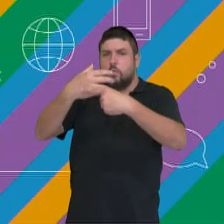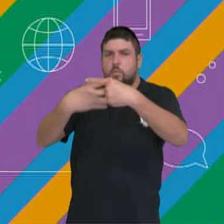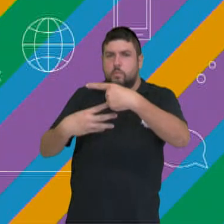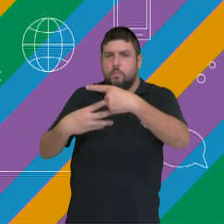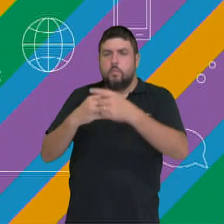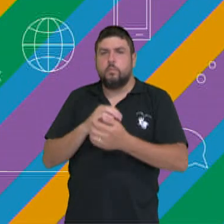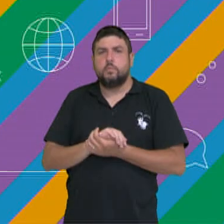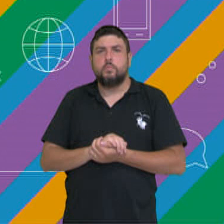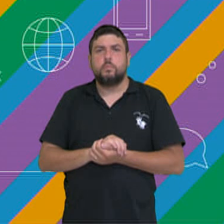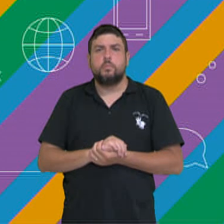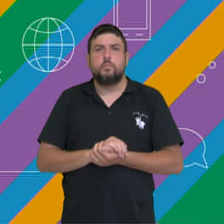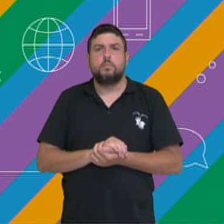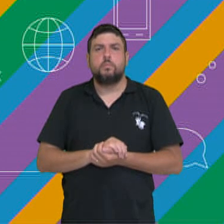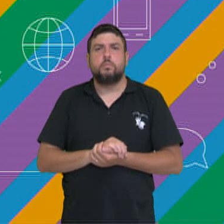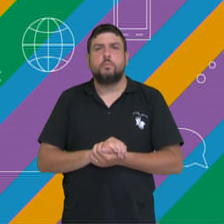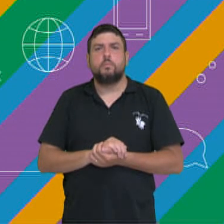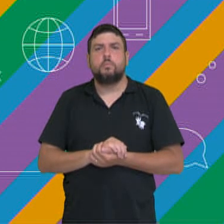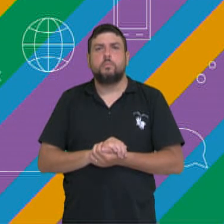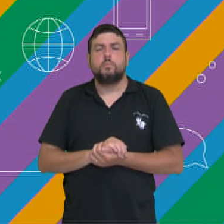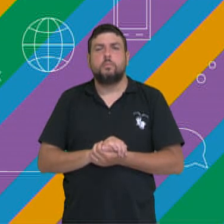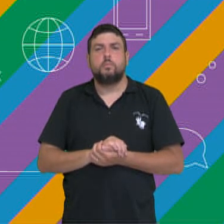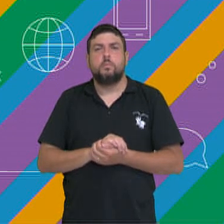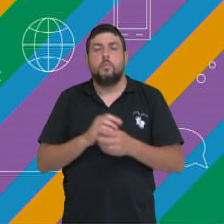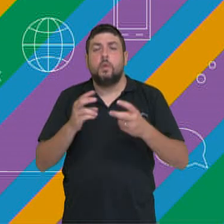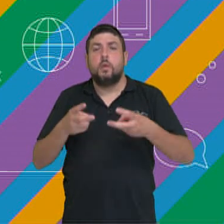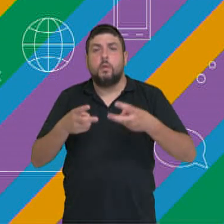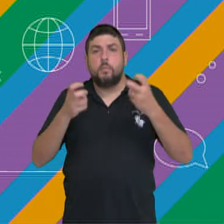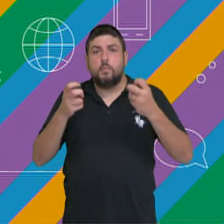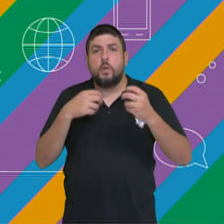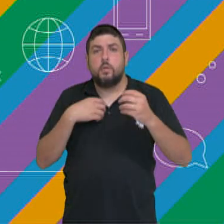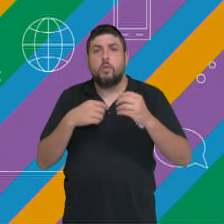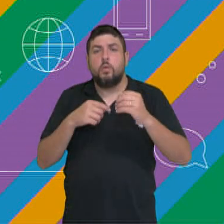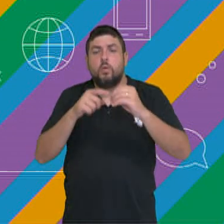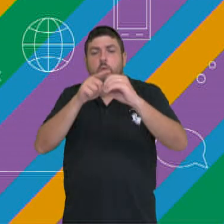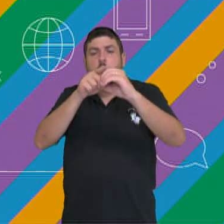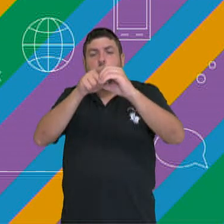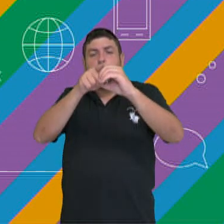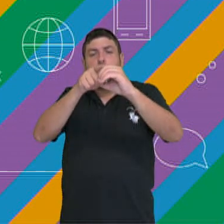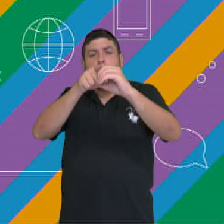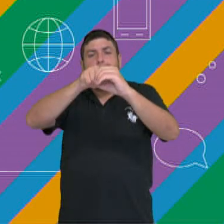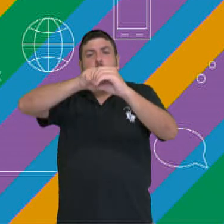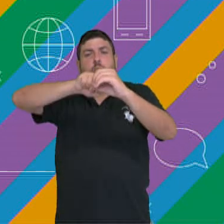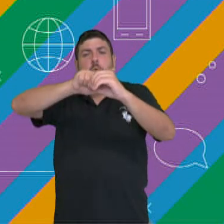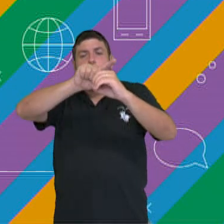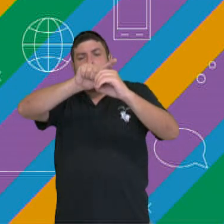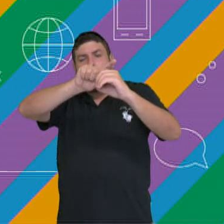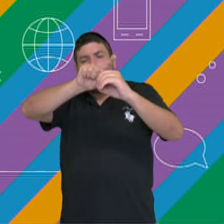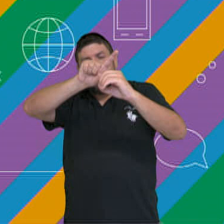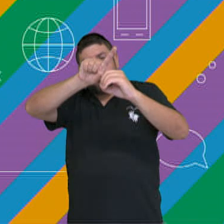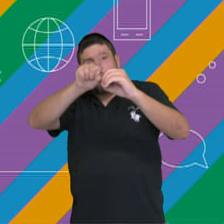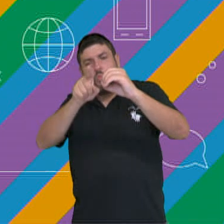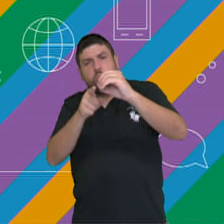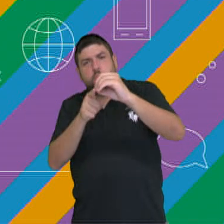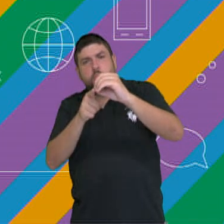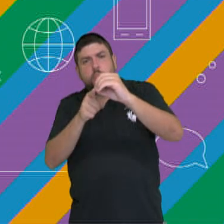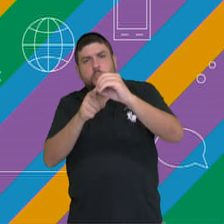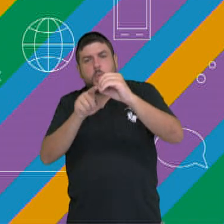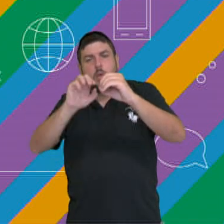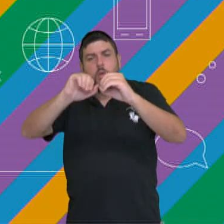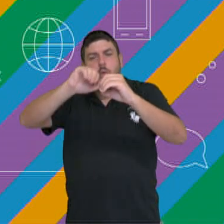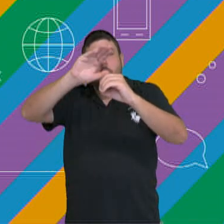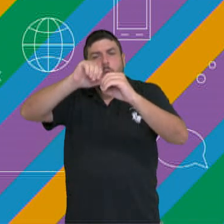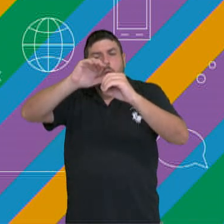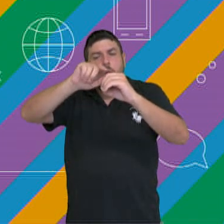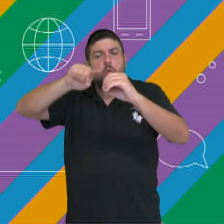quê? Nós temos o círculo pintado 1/4 da sua superfície. 1/4 do círculo está pintado, o resto